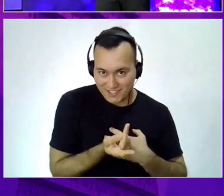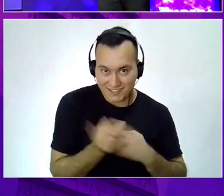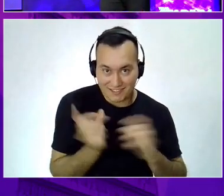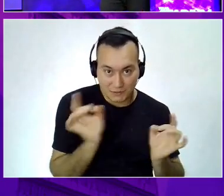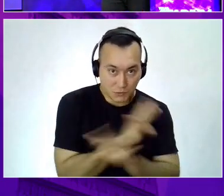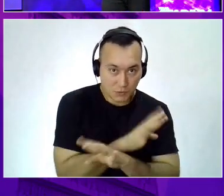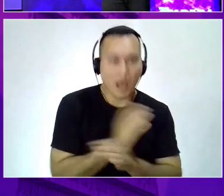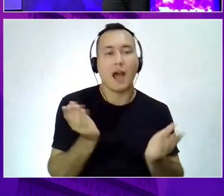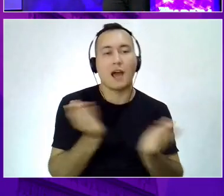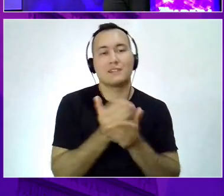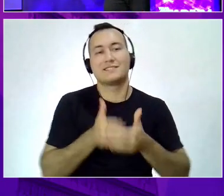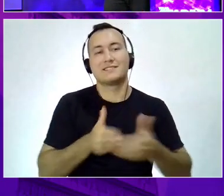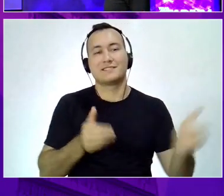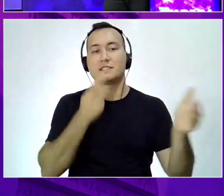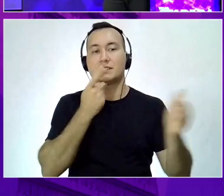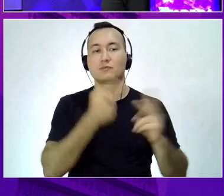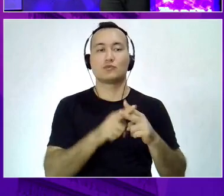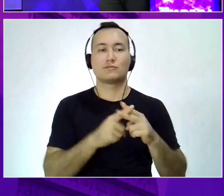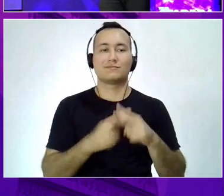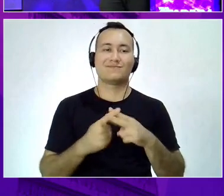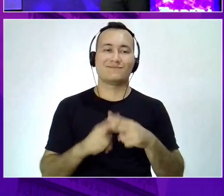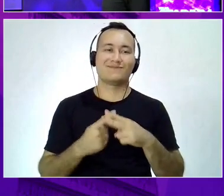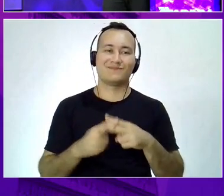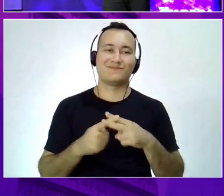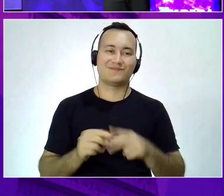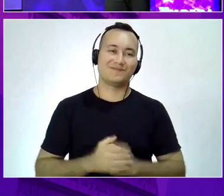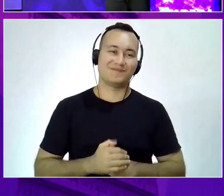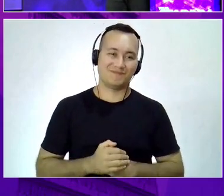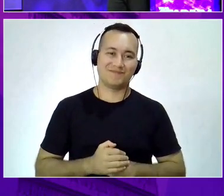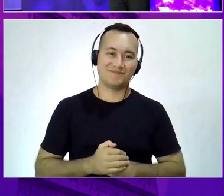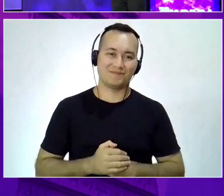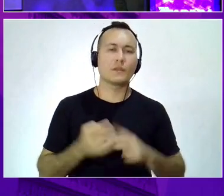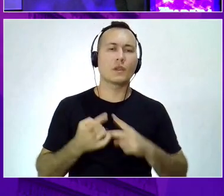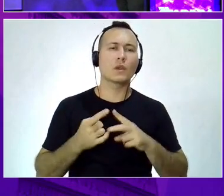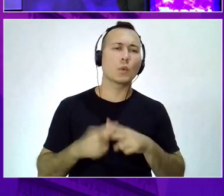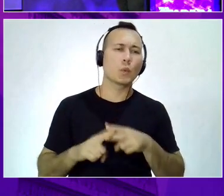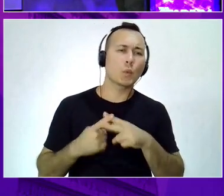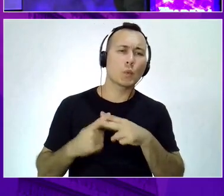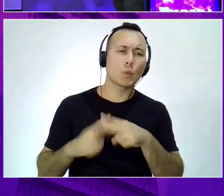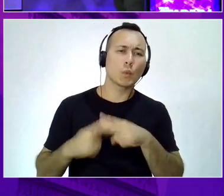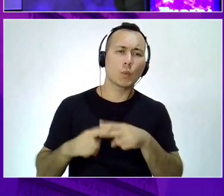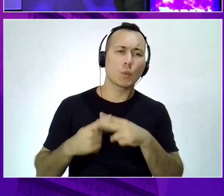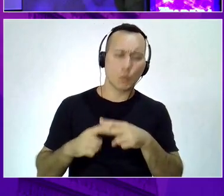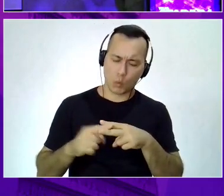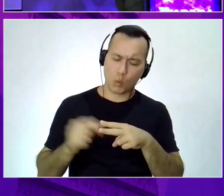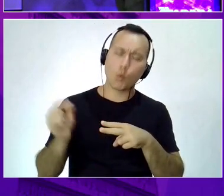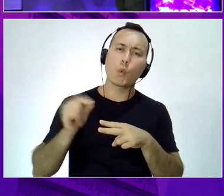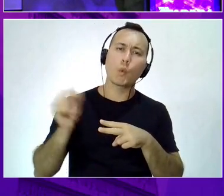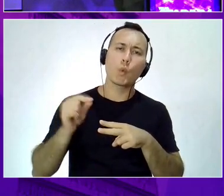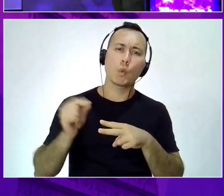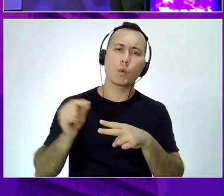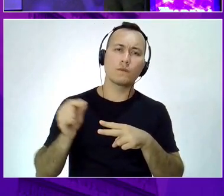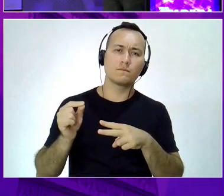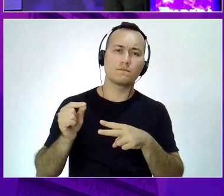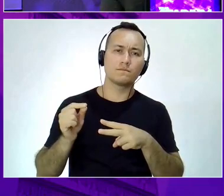gente precisa entender o usuário para poder testar como usuário, né? Então a gente não pode ir direto para a ferramenta.